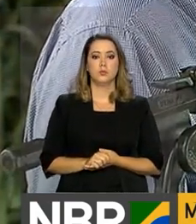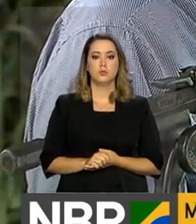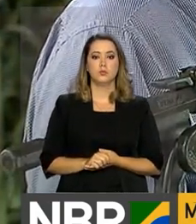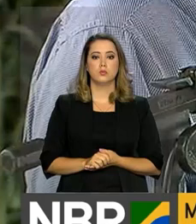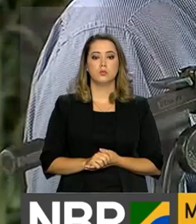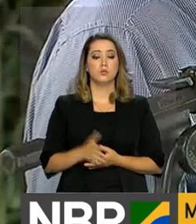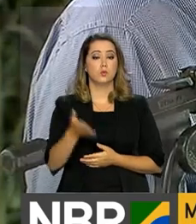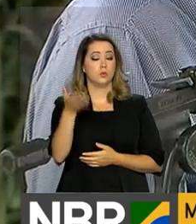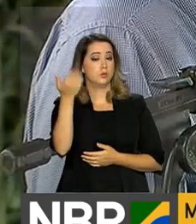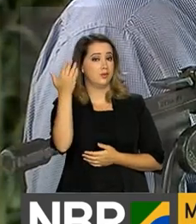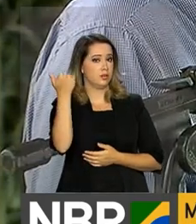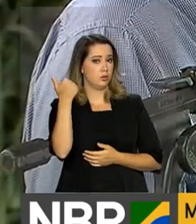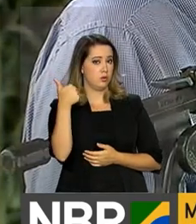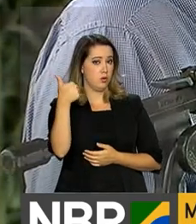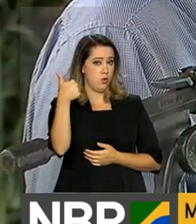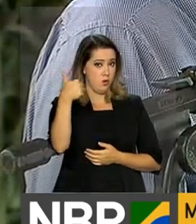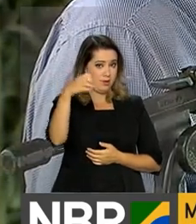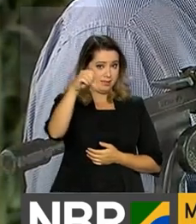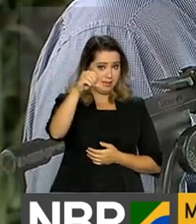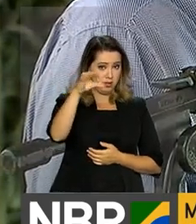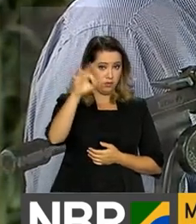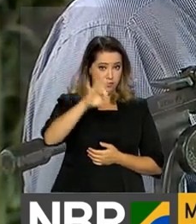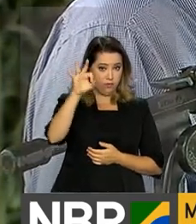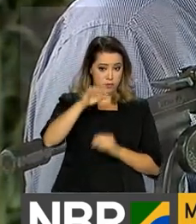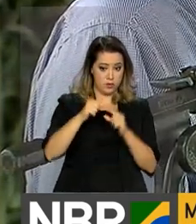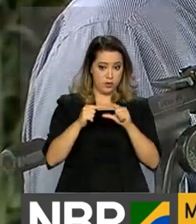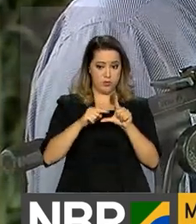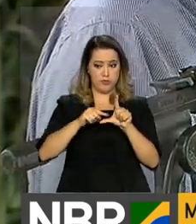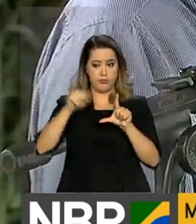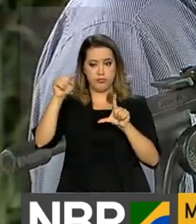No passado aumentou 19%, agora